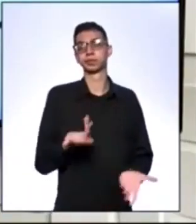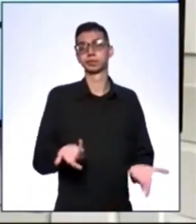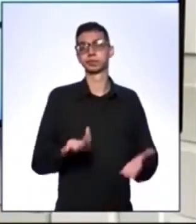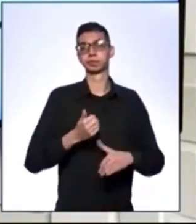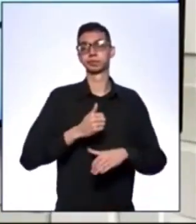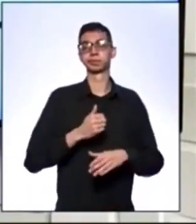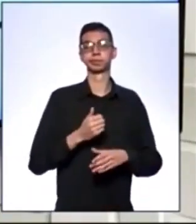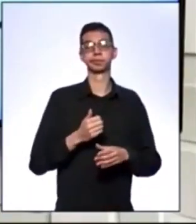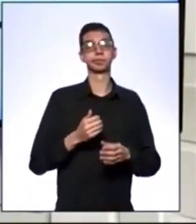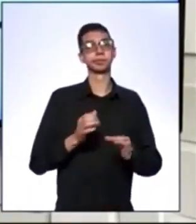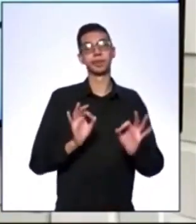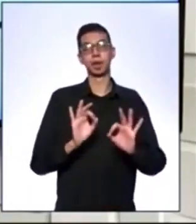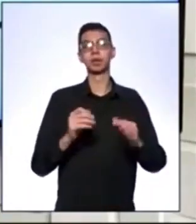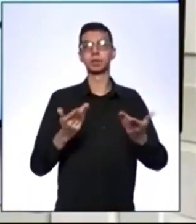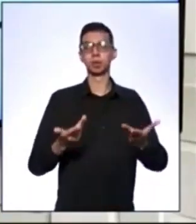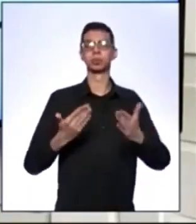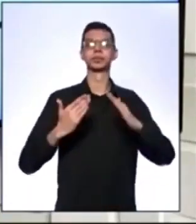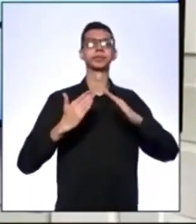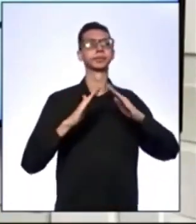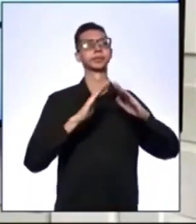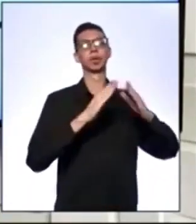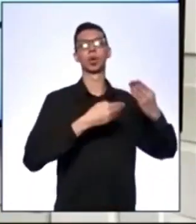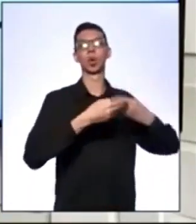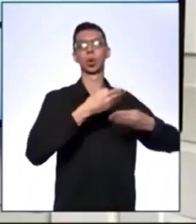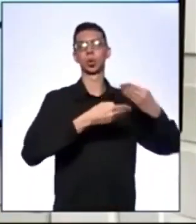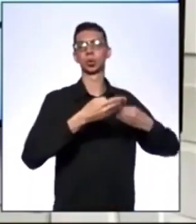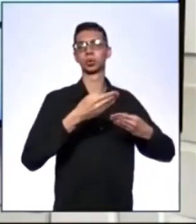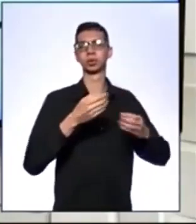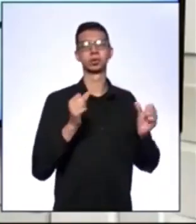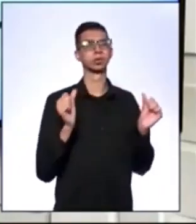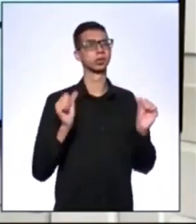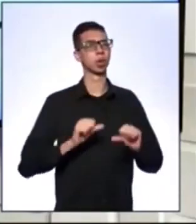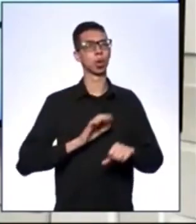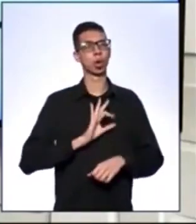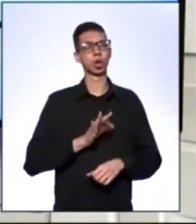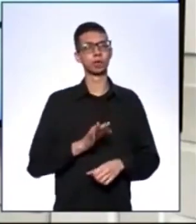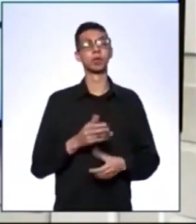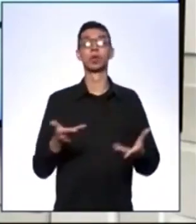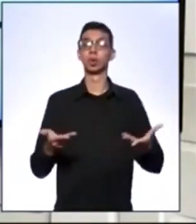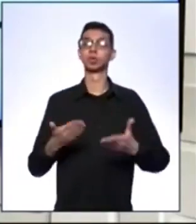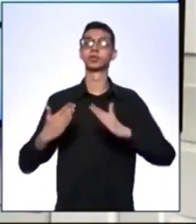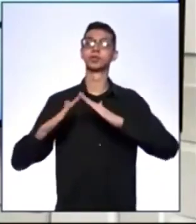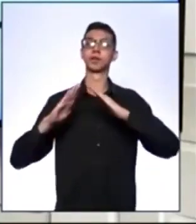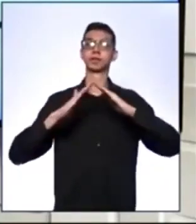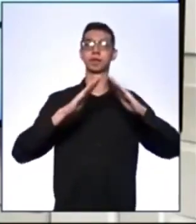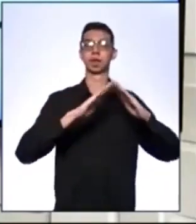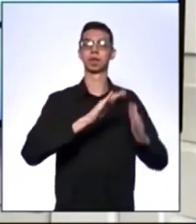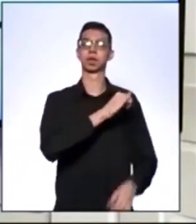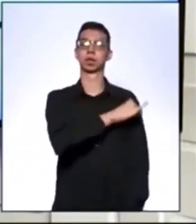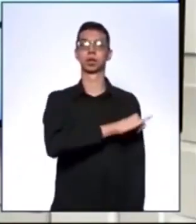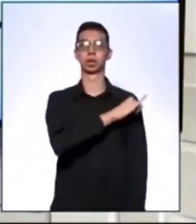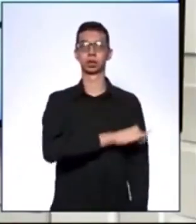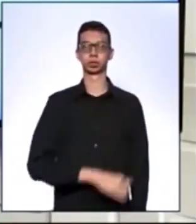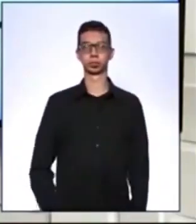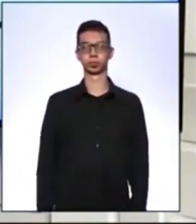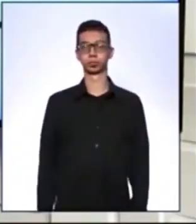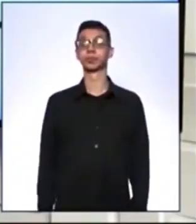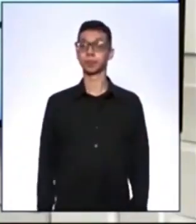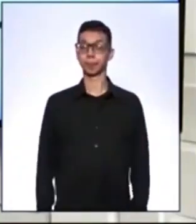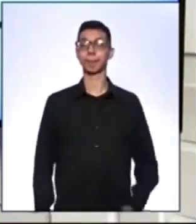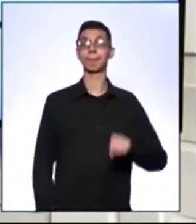habitações precaríssimas que são atualmente as favelas do Rio de Janeiro. E é lá que